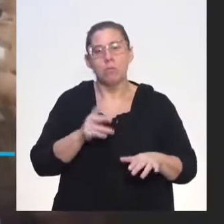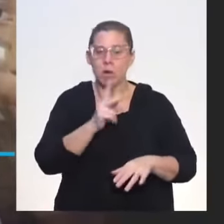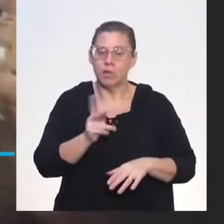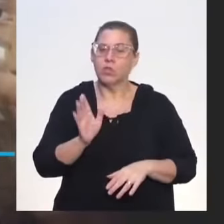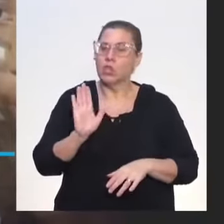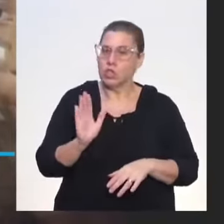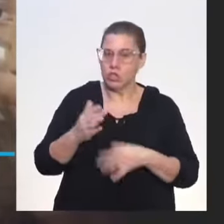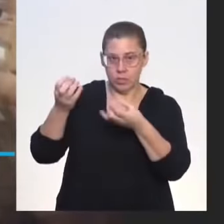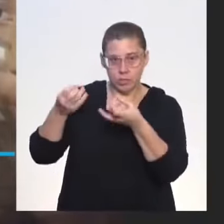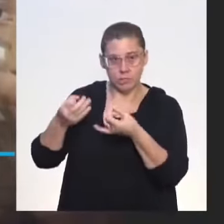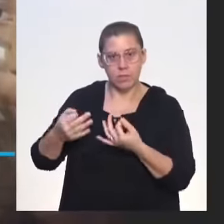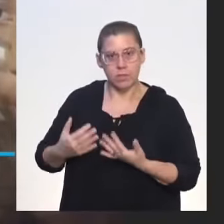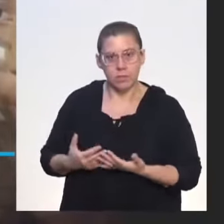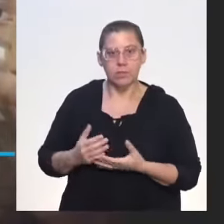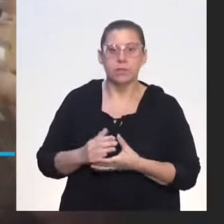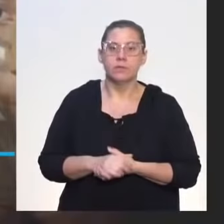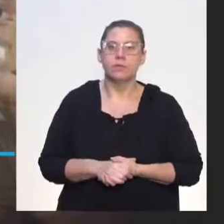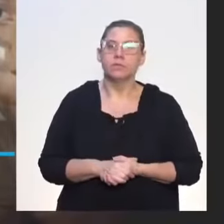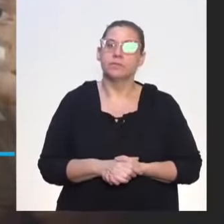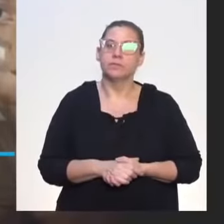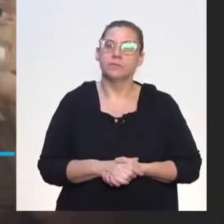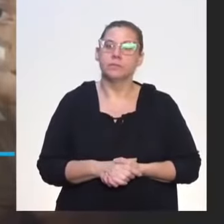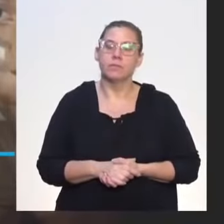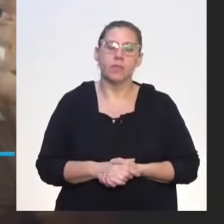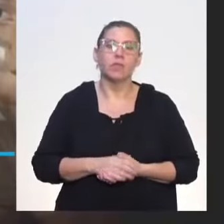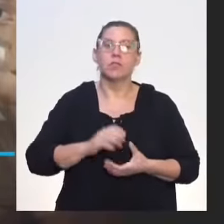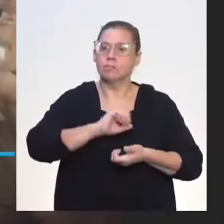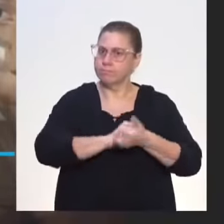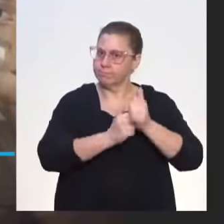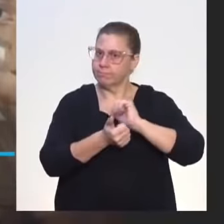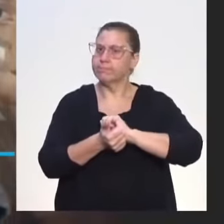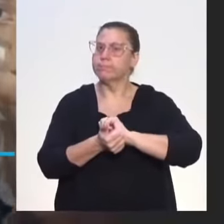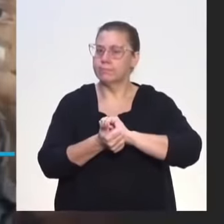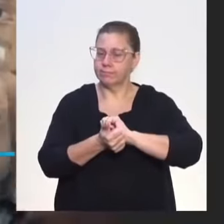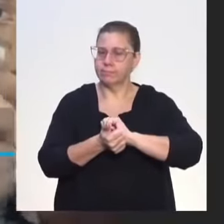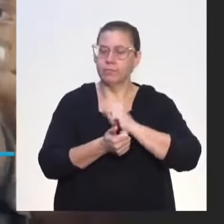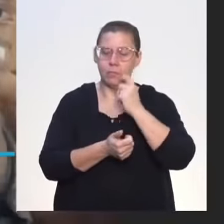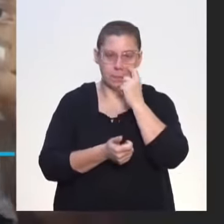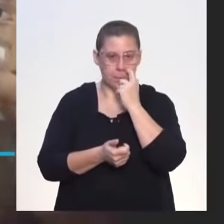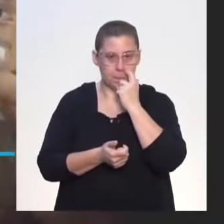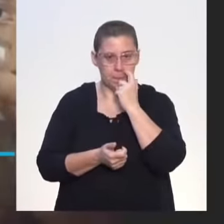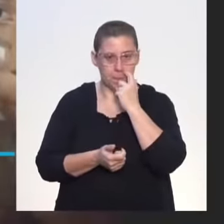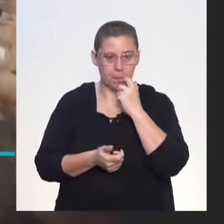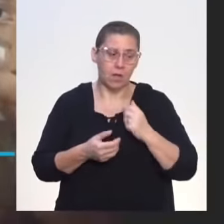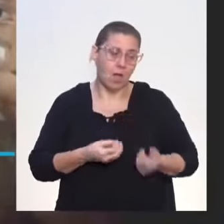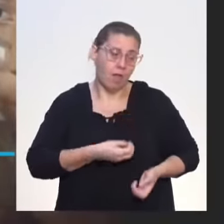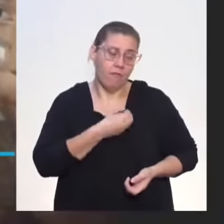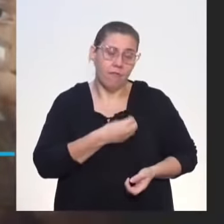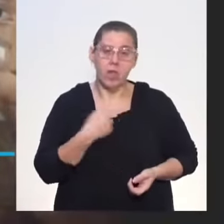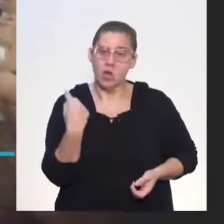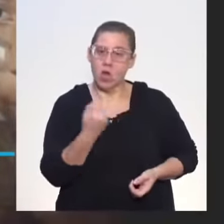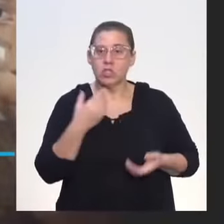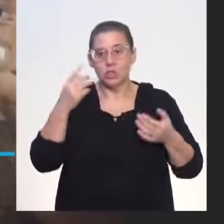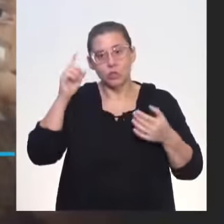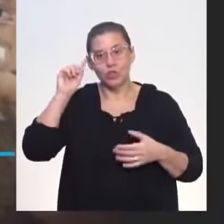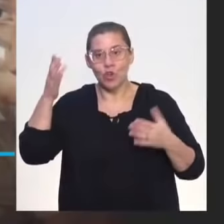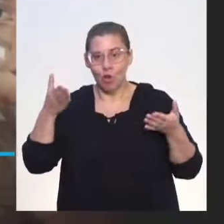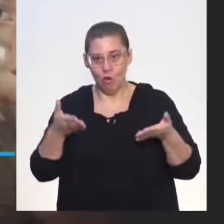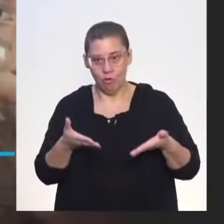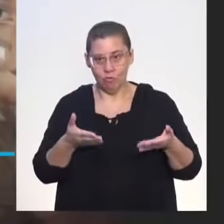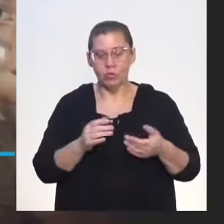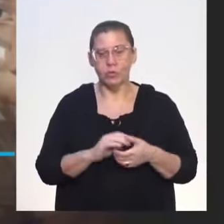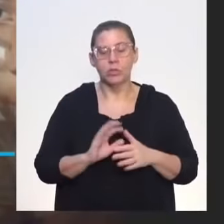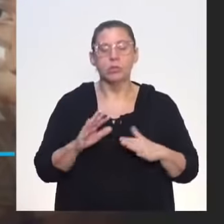já falou aqui, não é, elas vão sendo adaptadas à realidade que a gente vive. E as histórias,